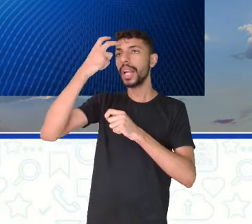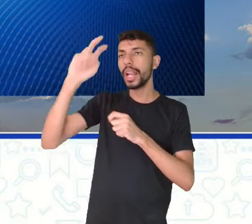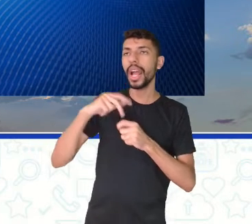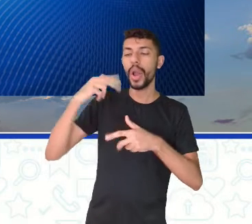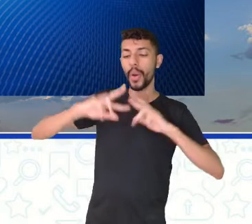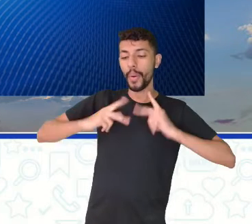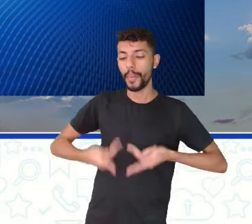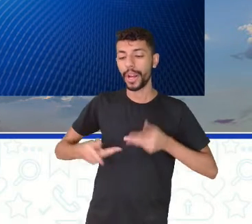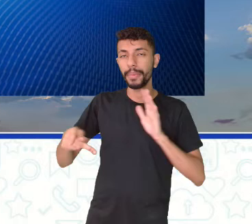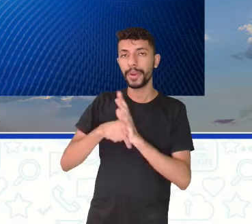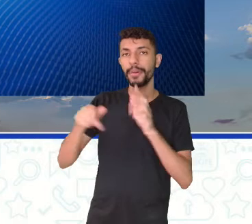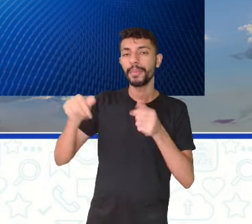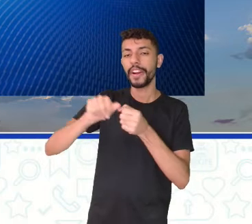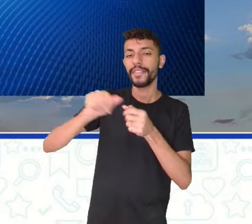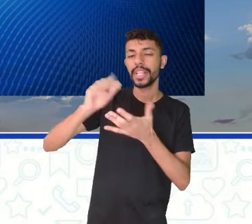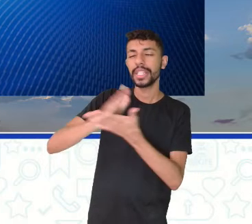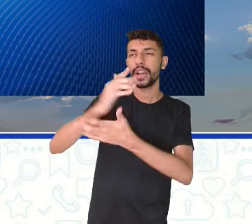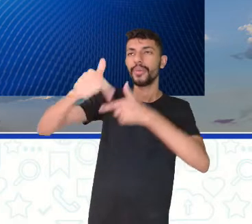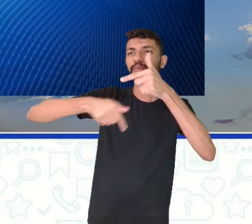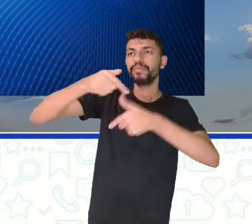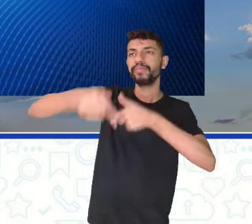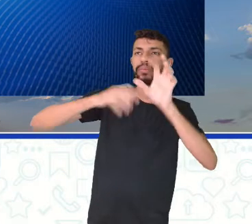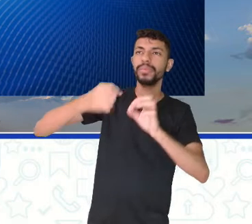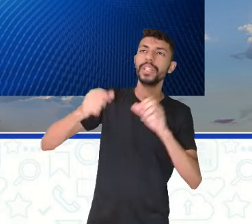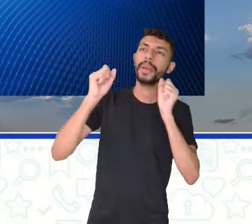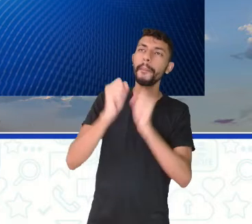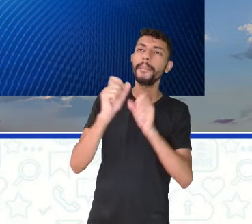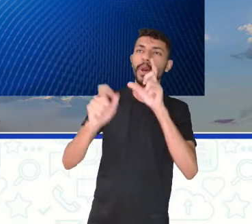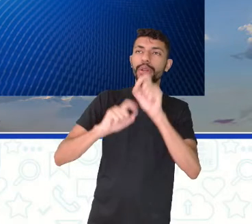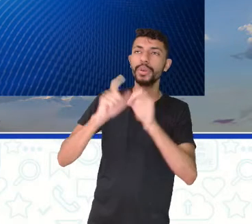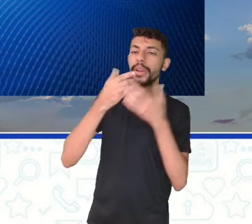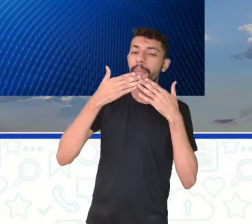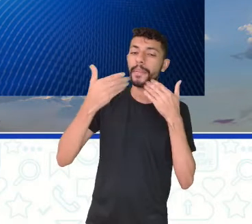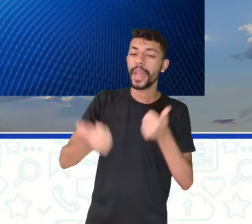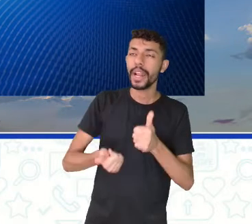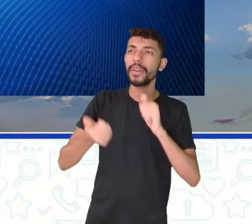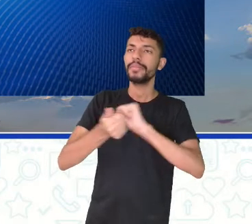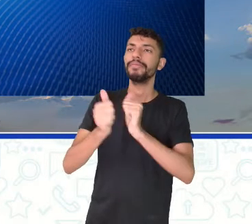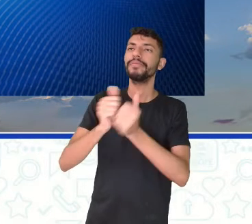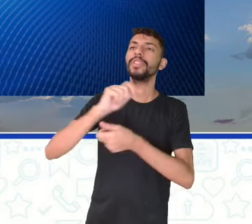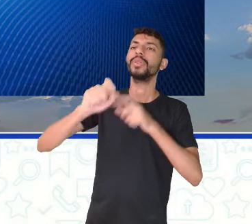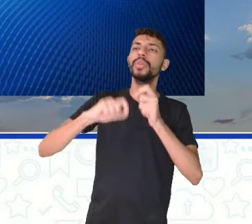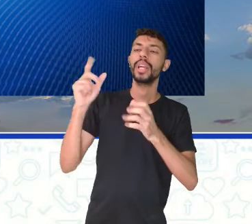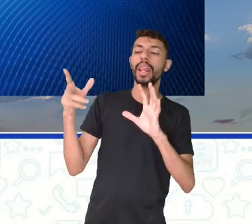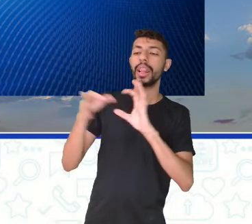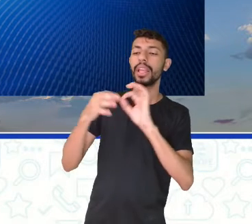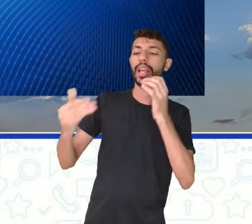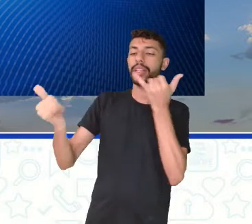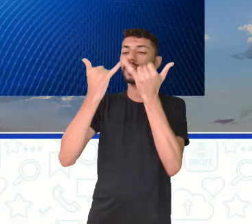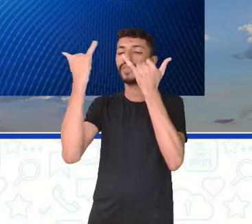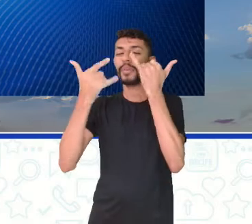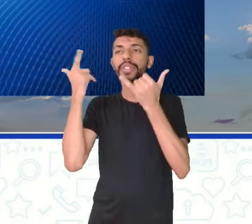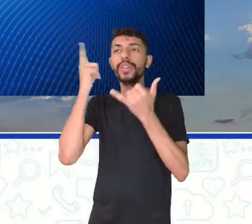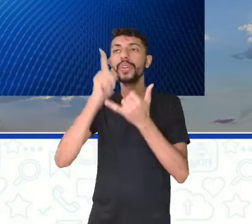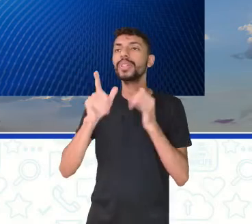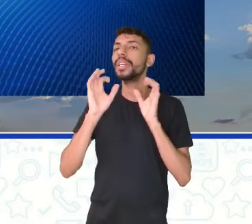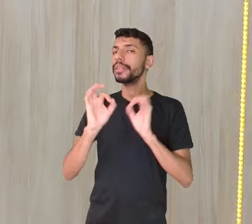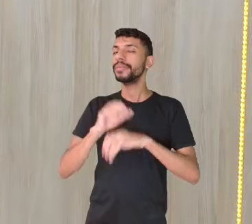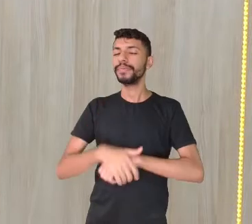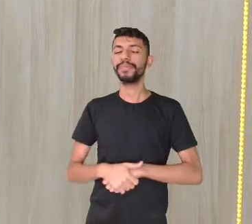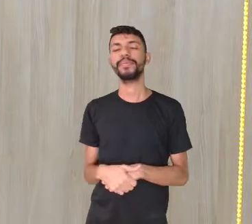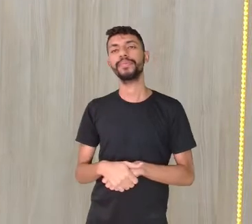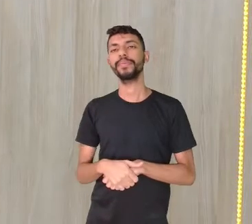podem se aprimorar interativamente com base nas informações que coletam. Então,